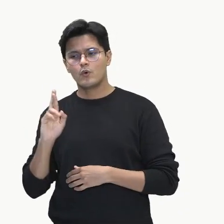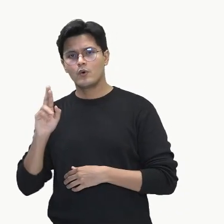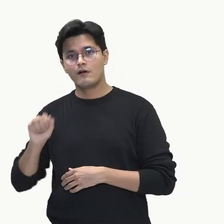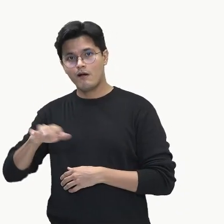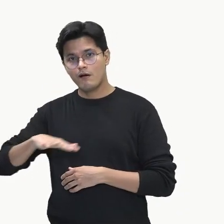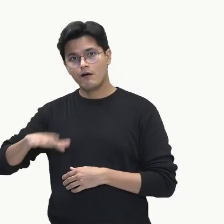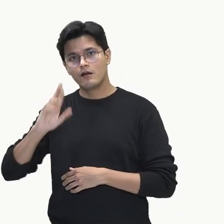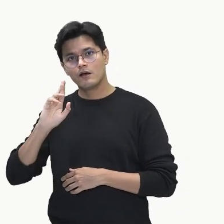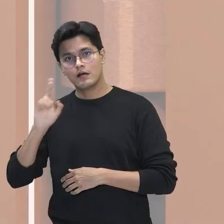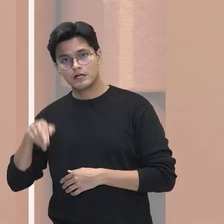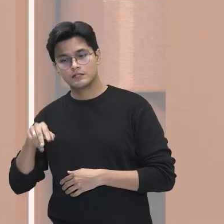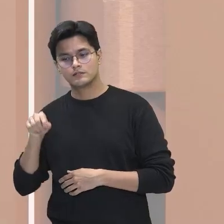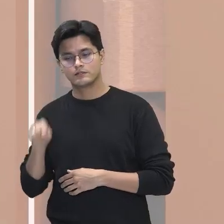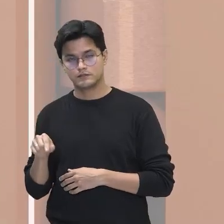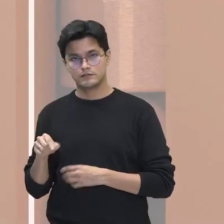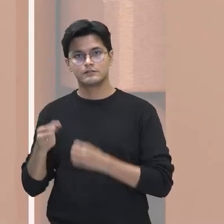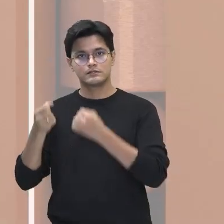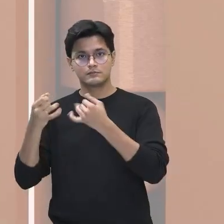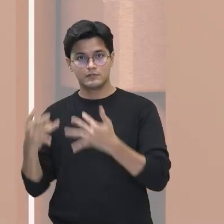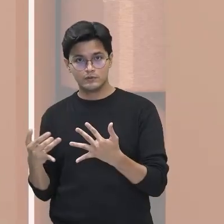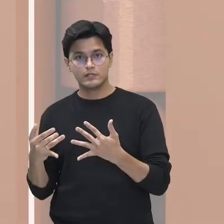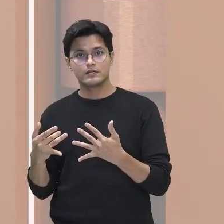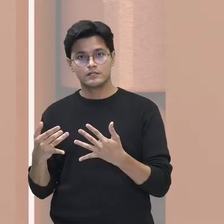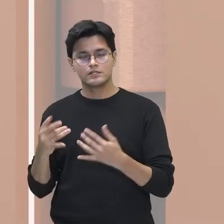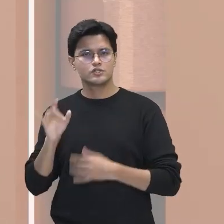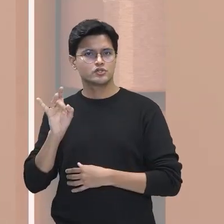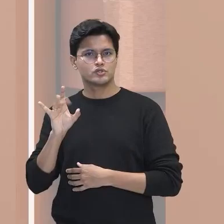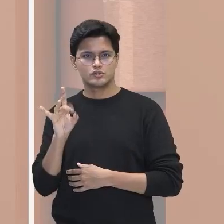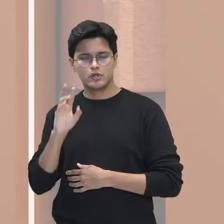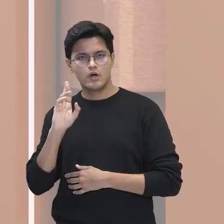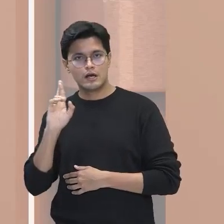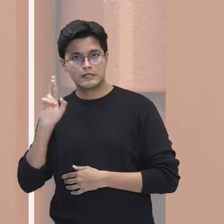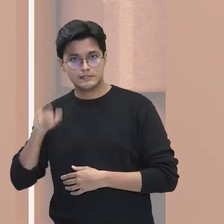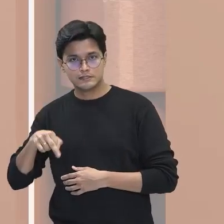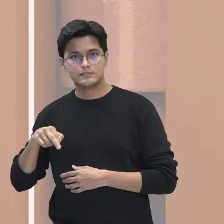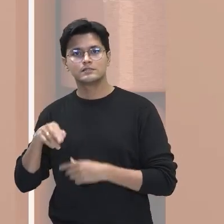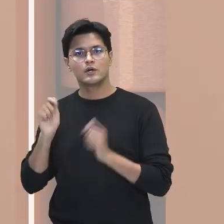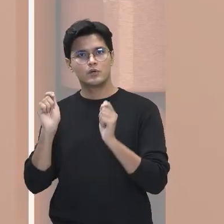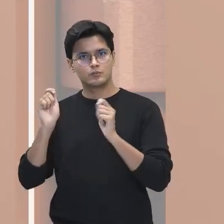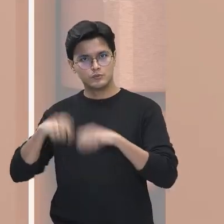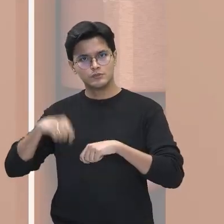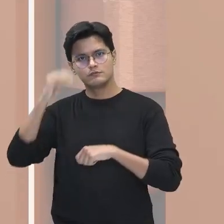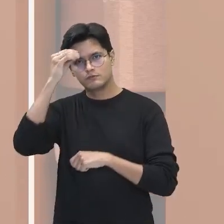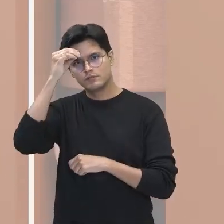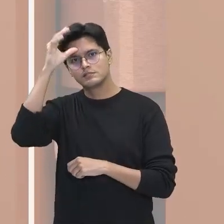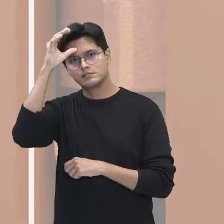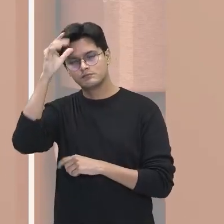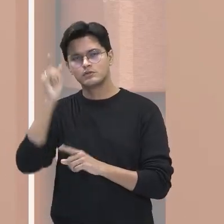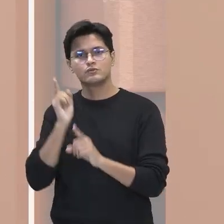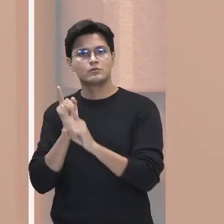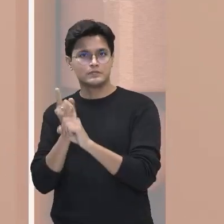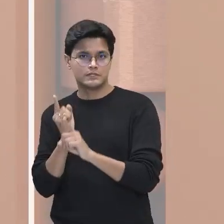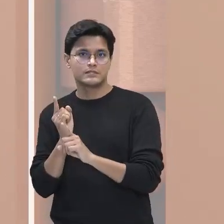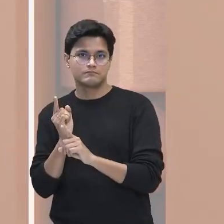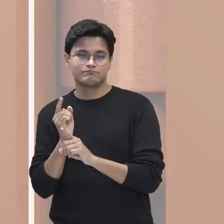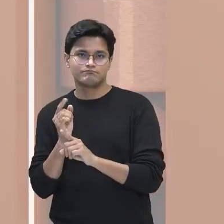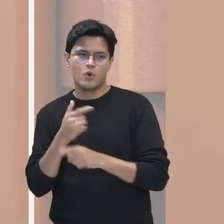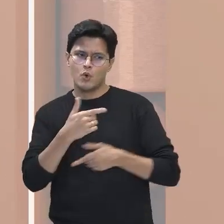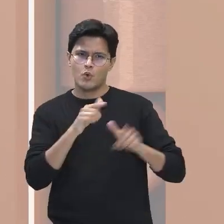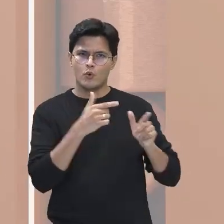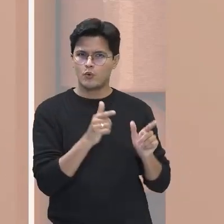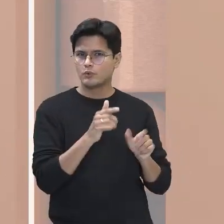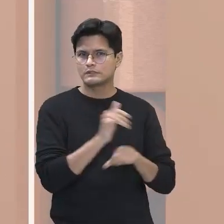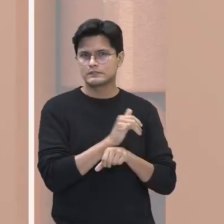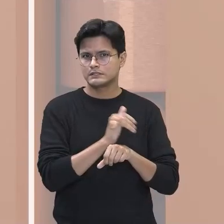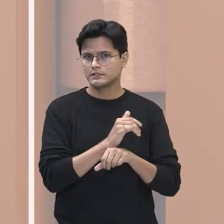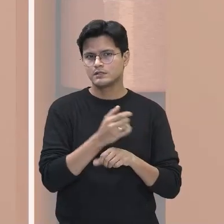não conseguirmos, através da razão, encontrar esse conhecimento, tudo que vier fora dela vai nos